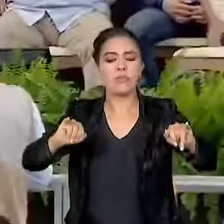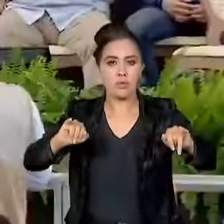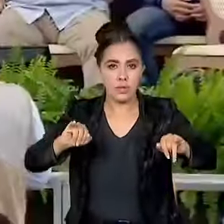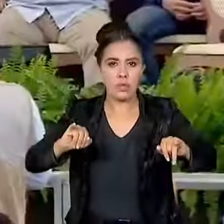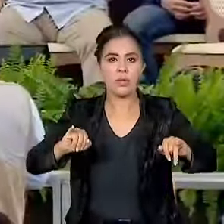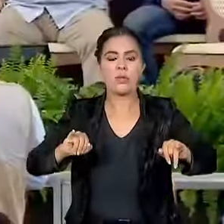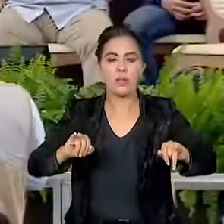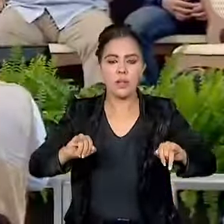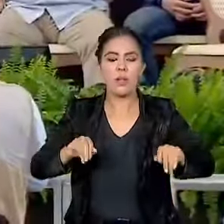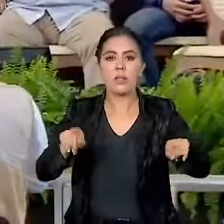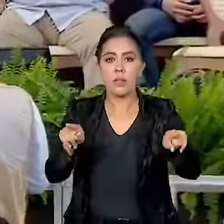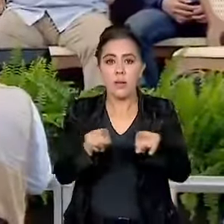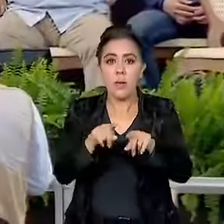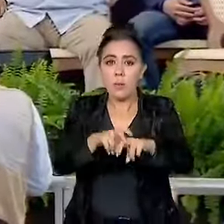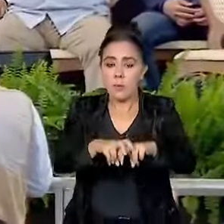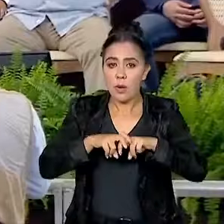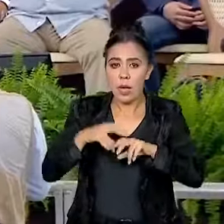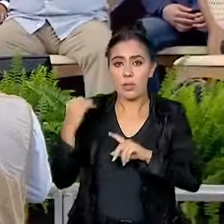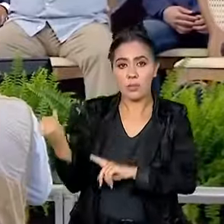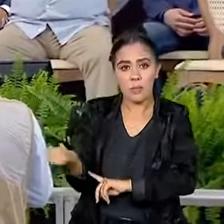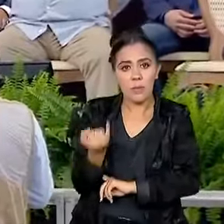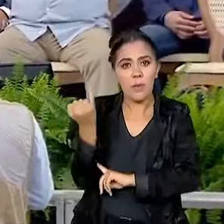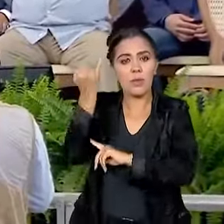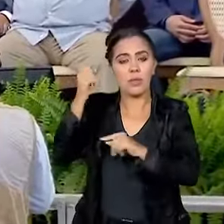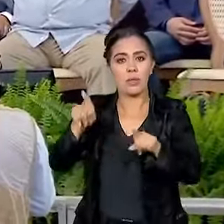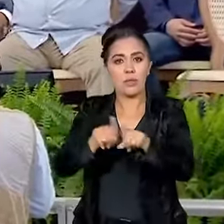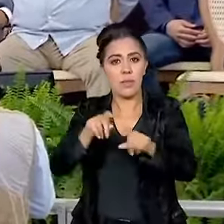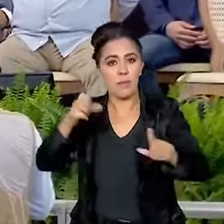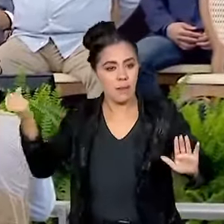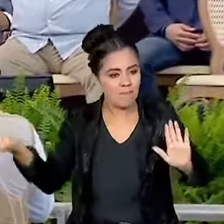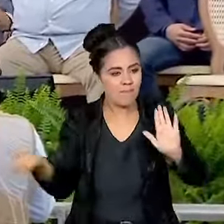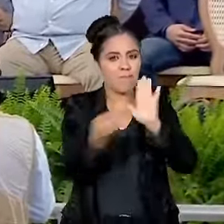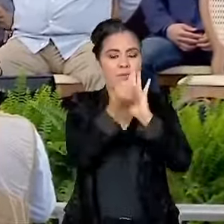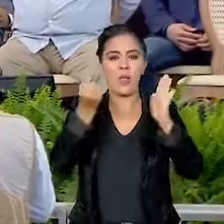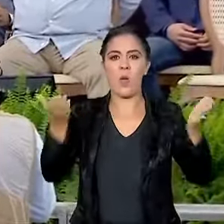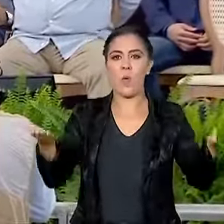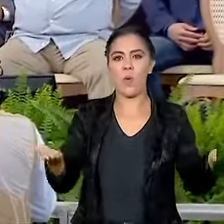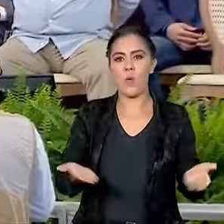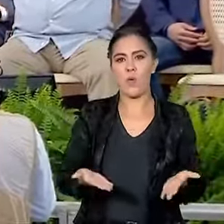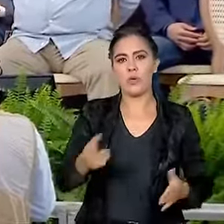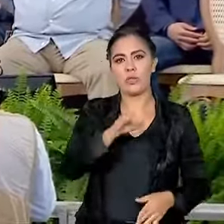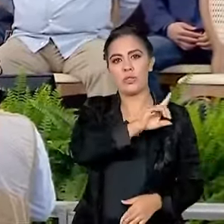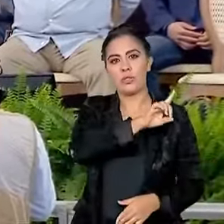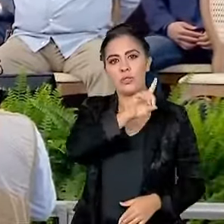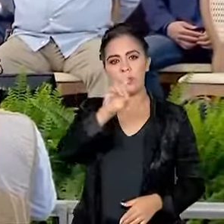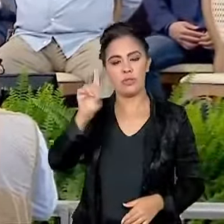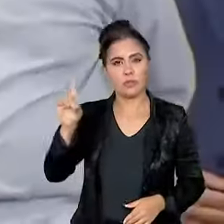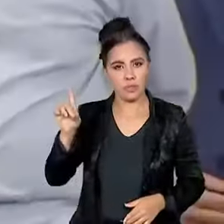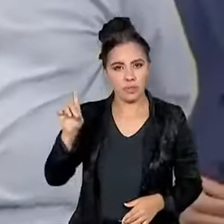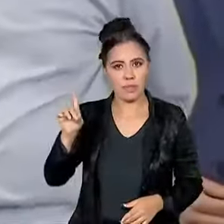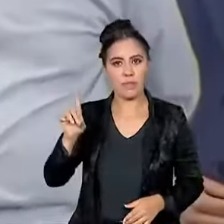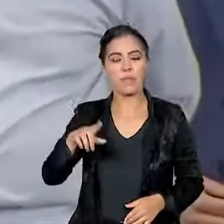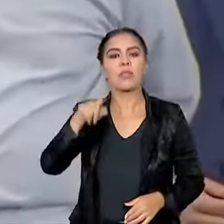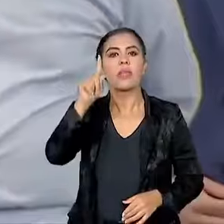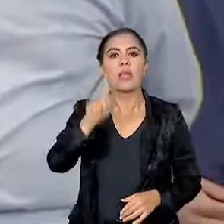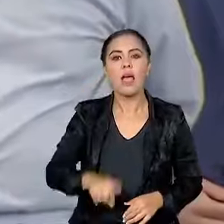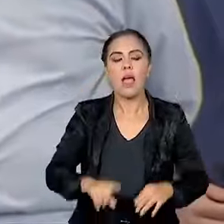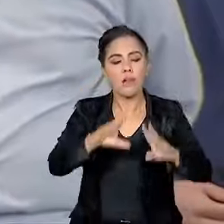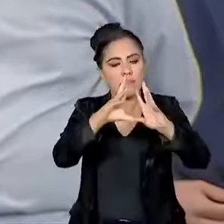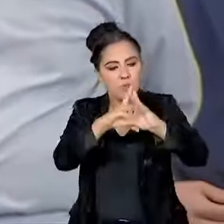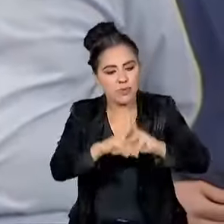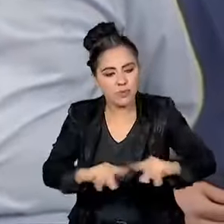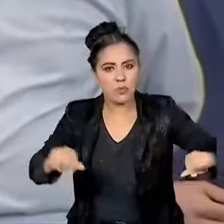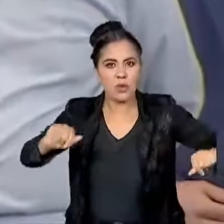Viva pela importância e o símbolo desse dia, que esse é um dia de eliminação